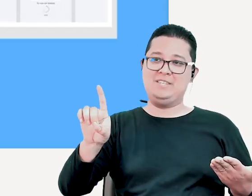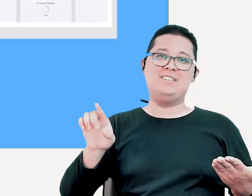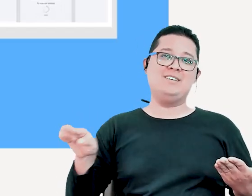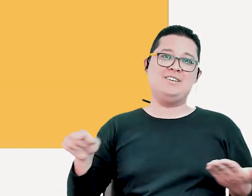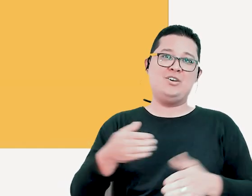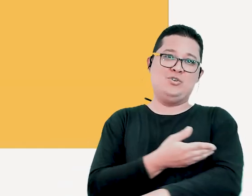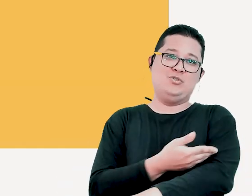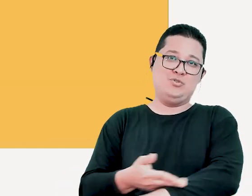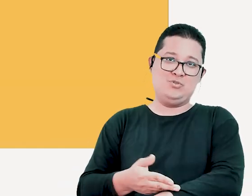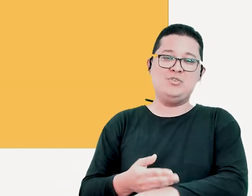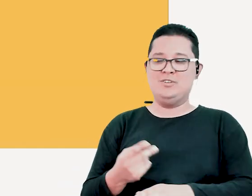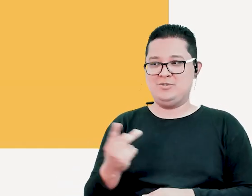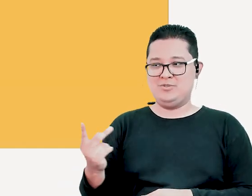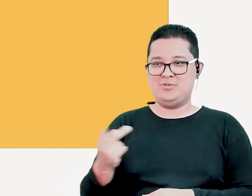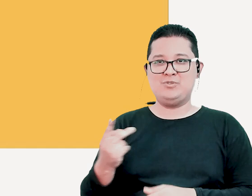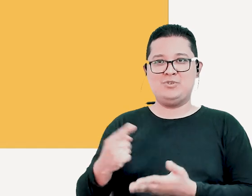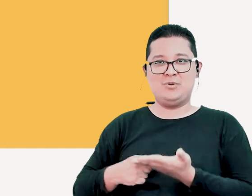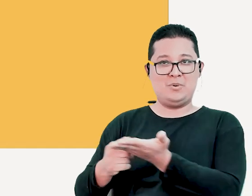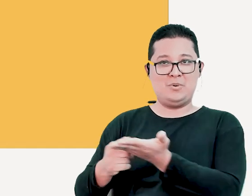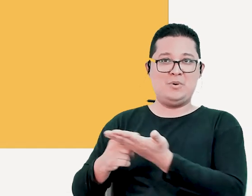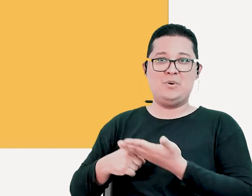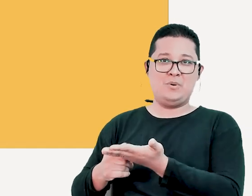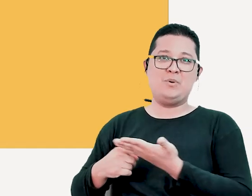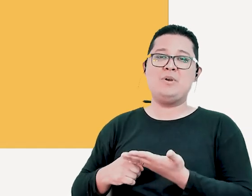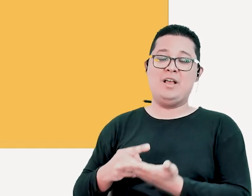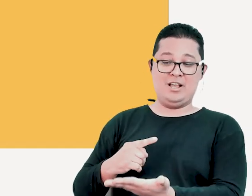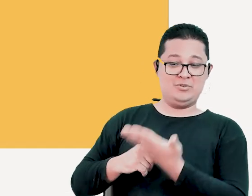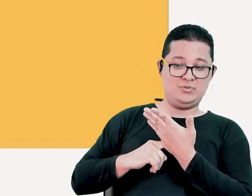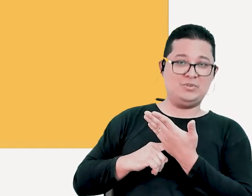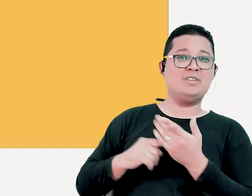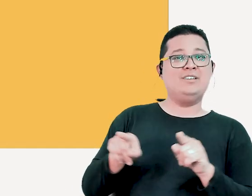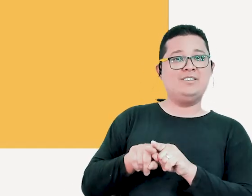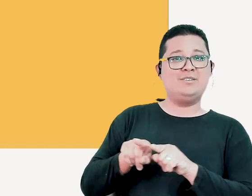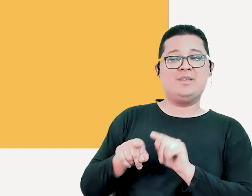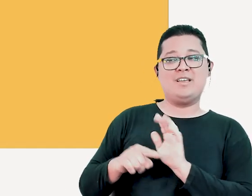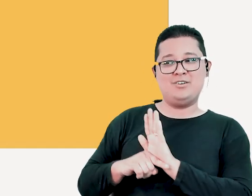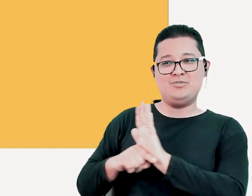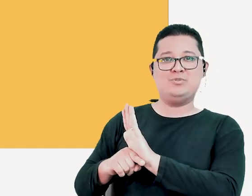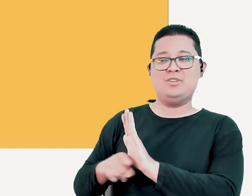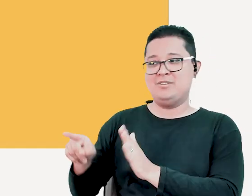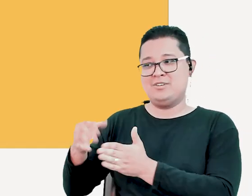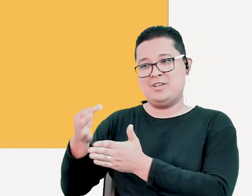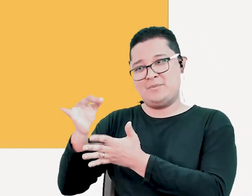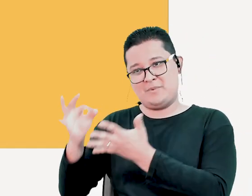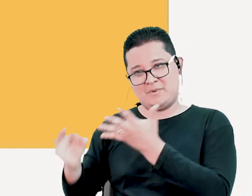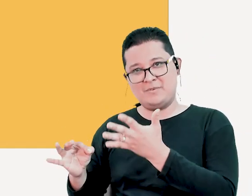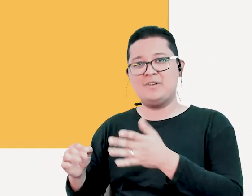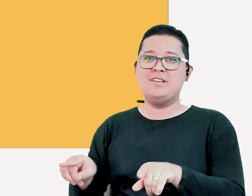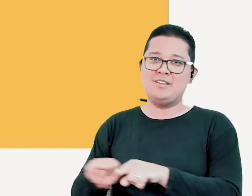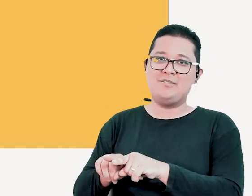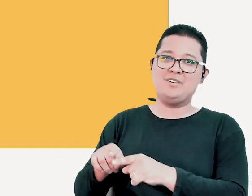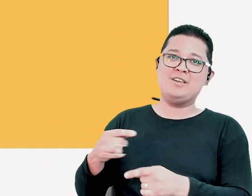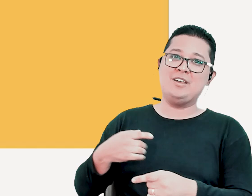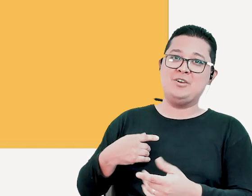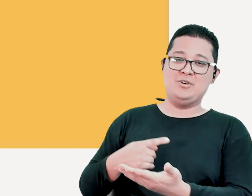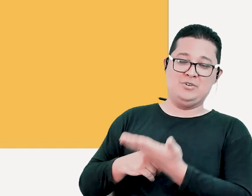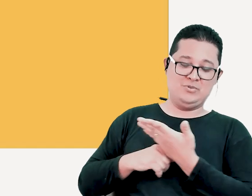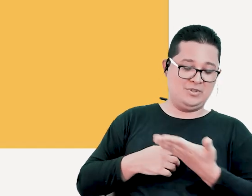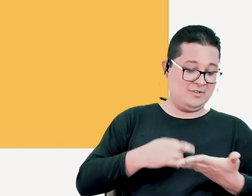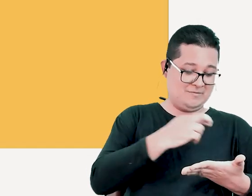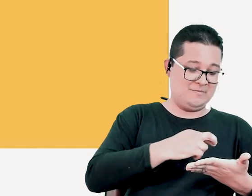fácil. Treinamento, gente, não dá para a gente fugir disso. Os treinamentos, eles são super importantes, e